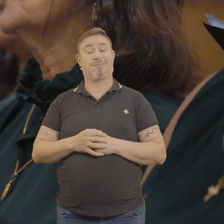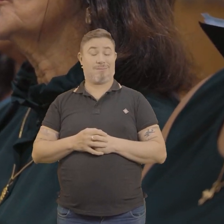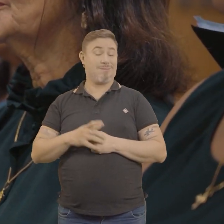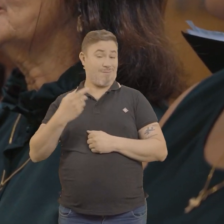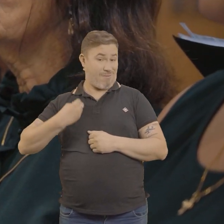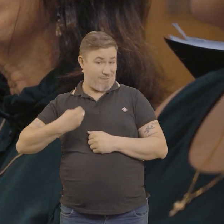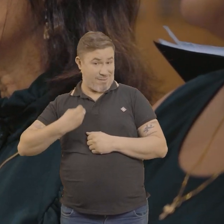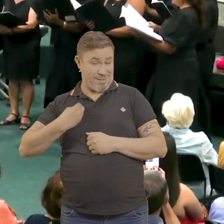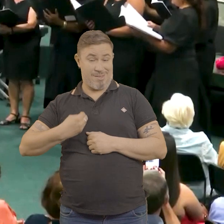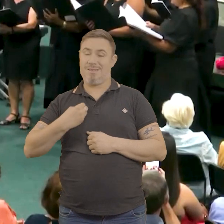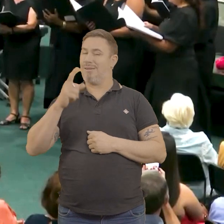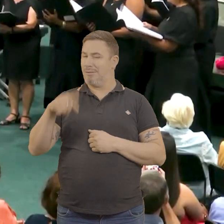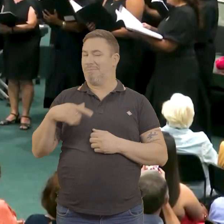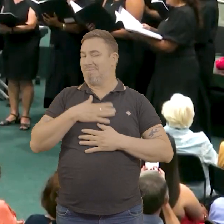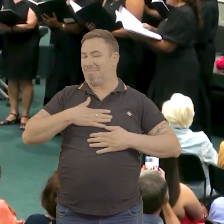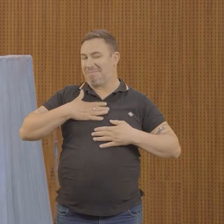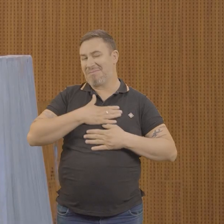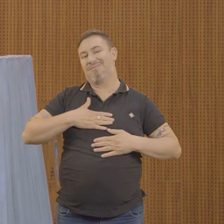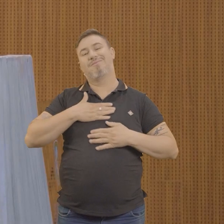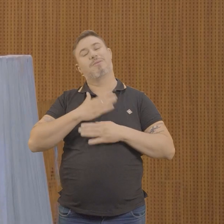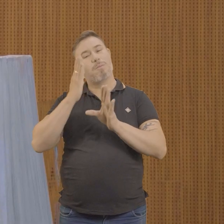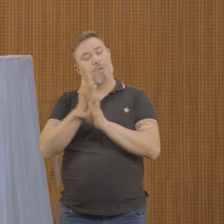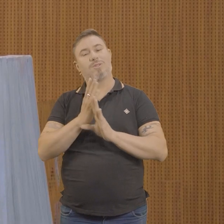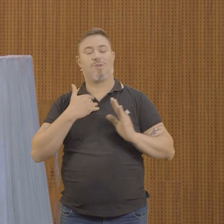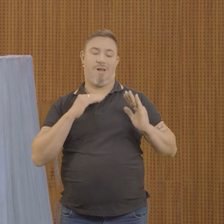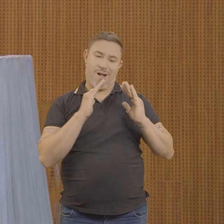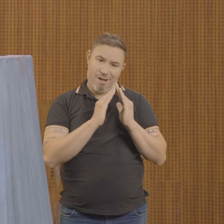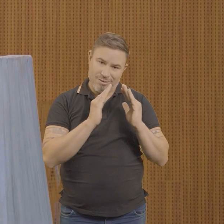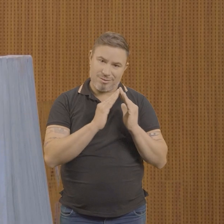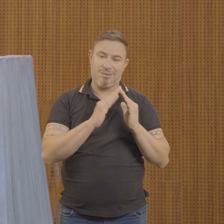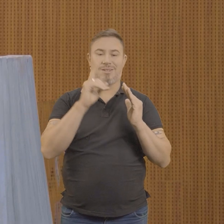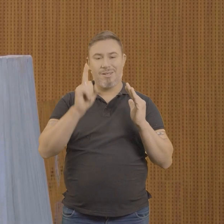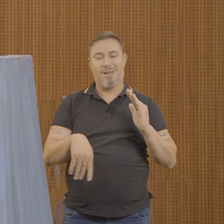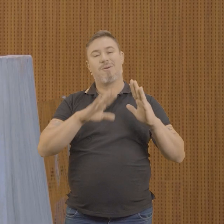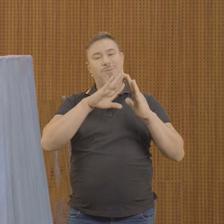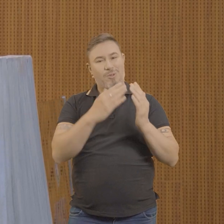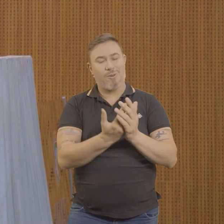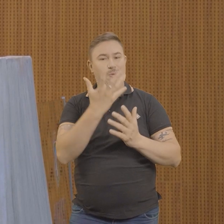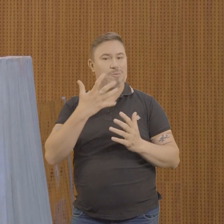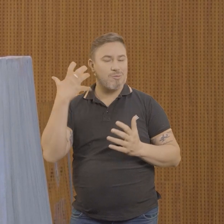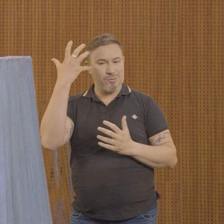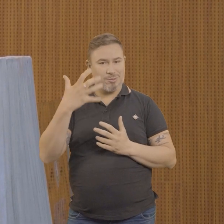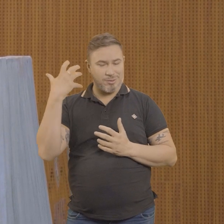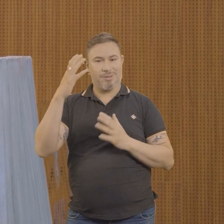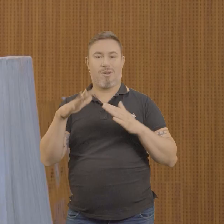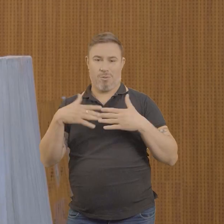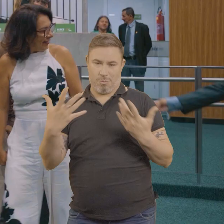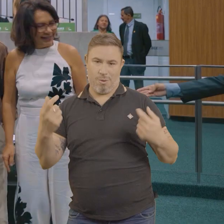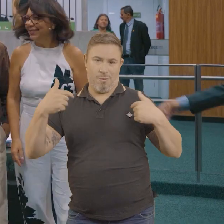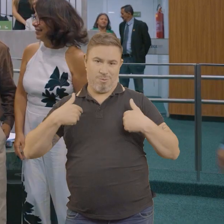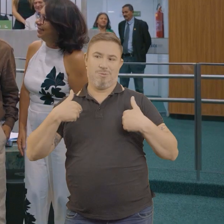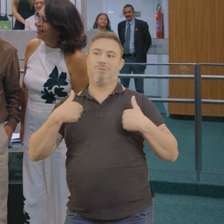este prazer nos foi proporcionado por esta nossa casa, que é o Conservatório, na qual tive a honra